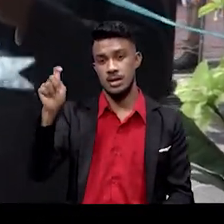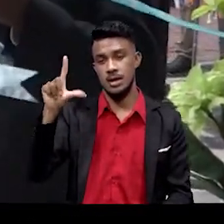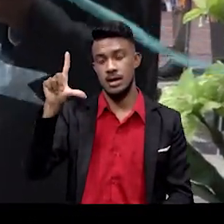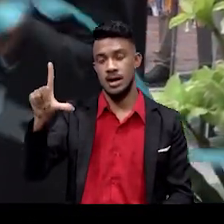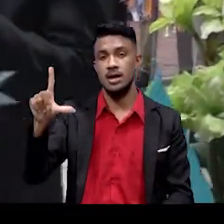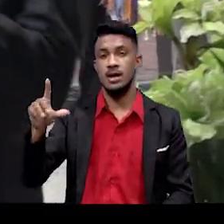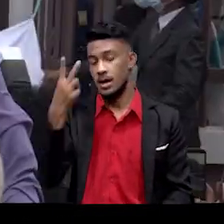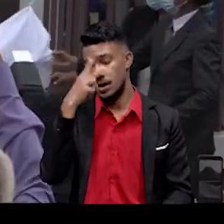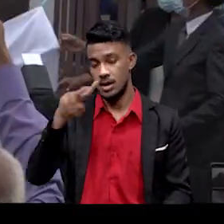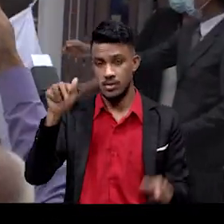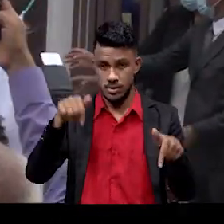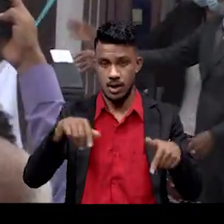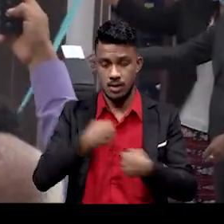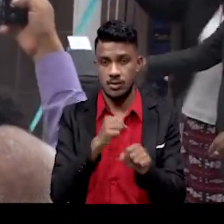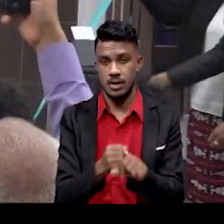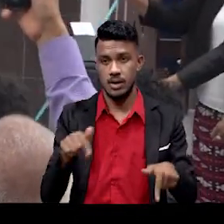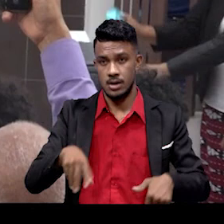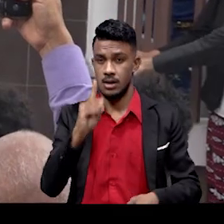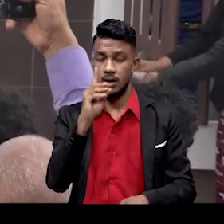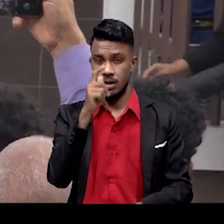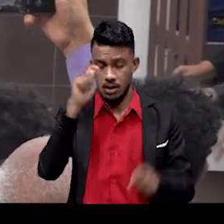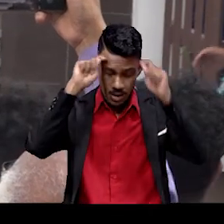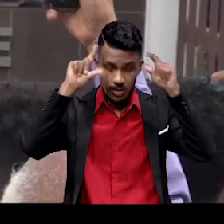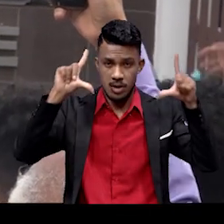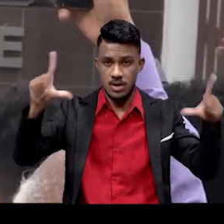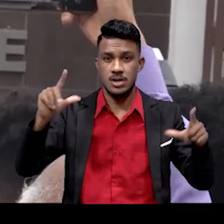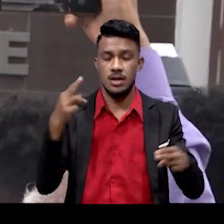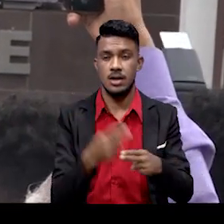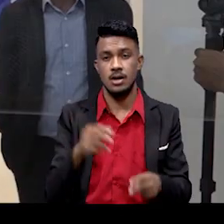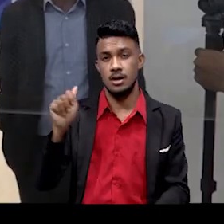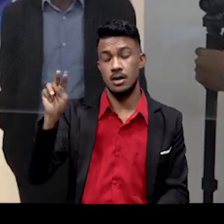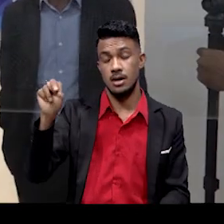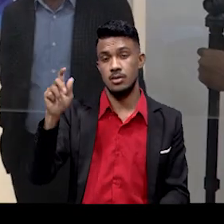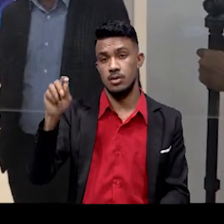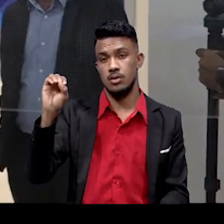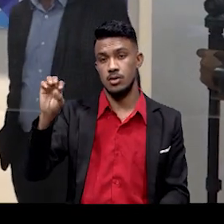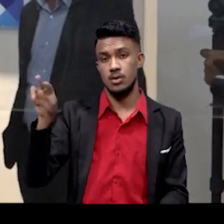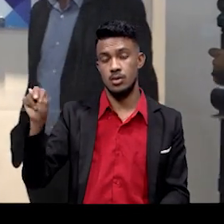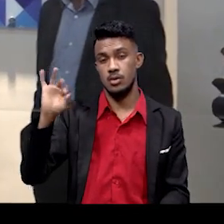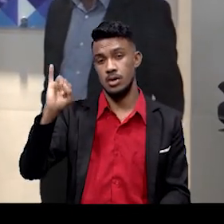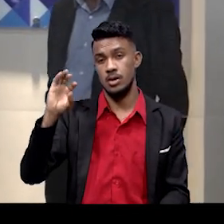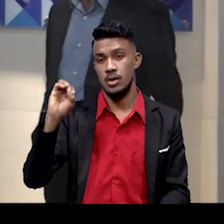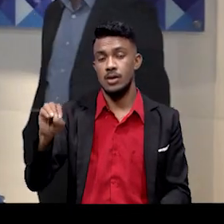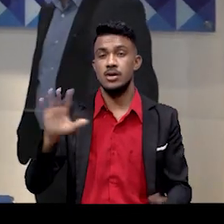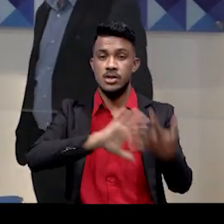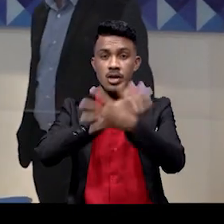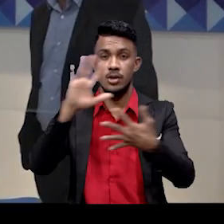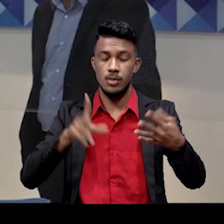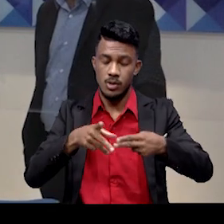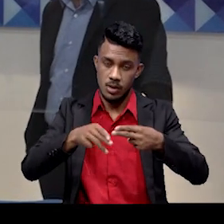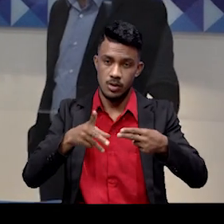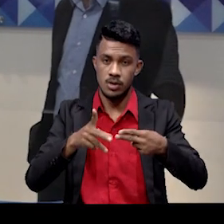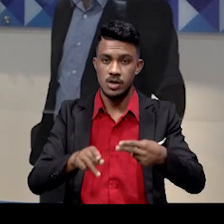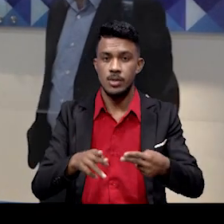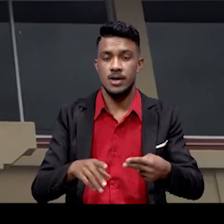Presidente do Conselho de Administração, Antônio Victor, explica e a cerimônia de inauguração do edifício FONE, Banco Nacional